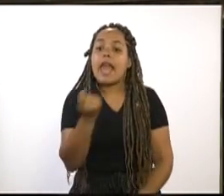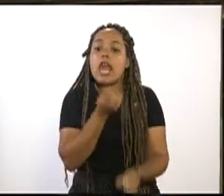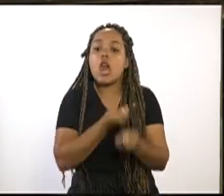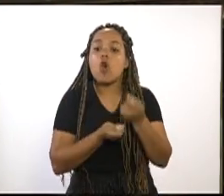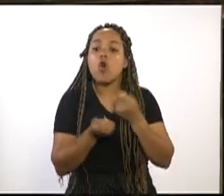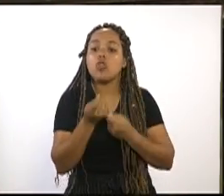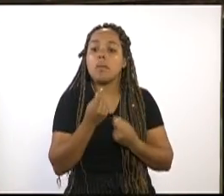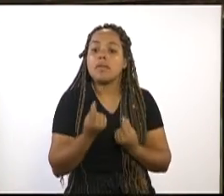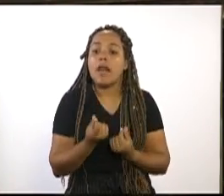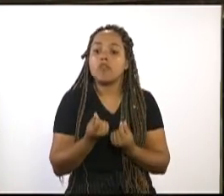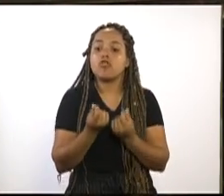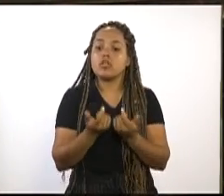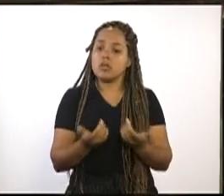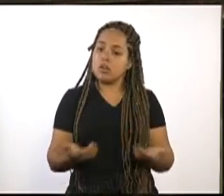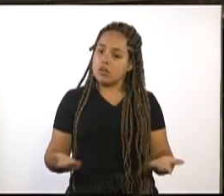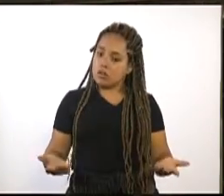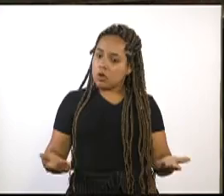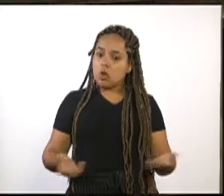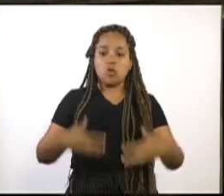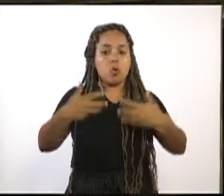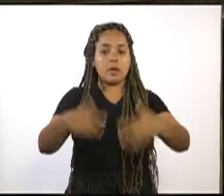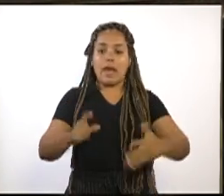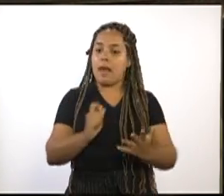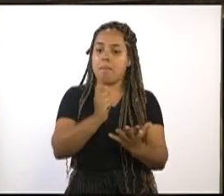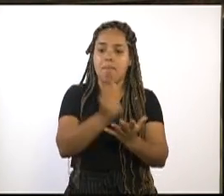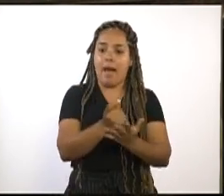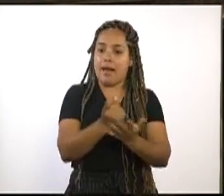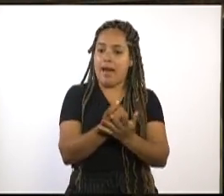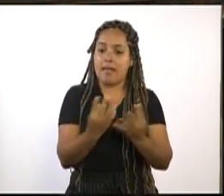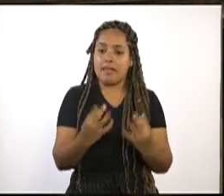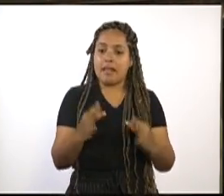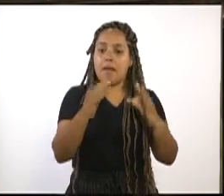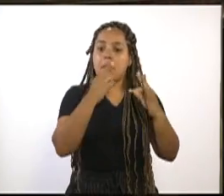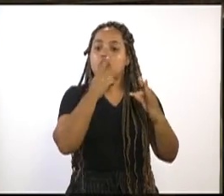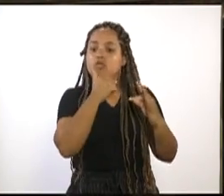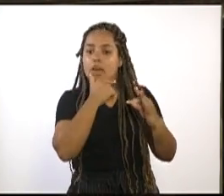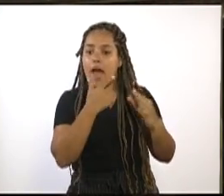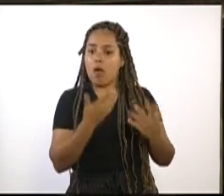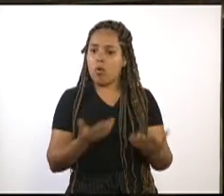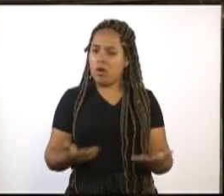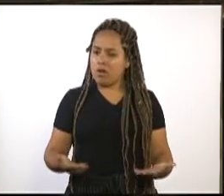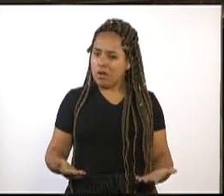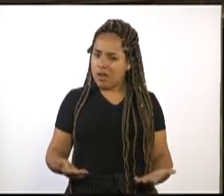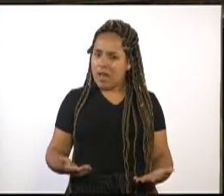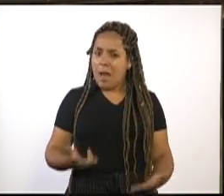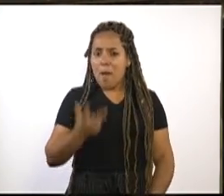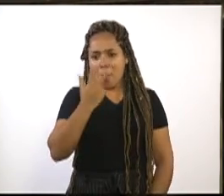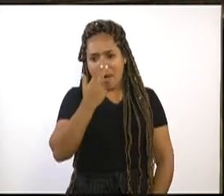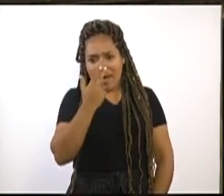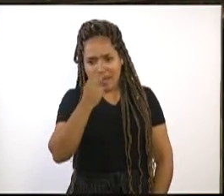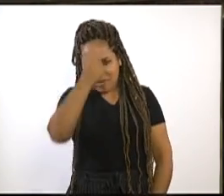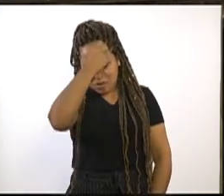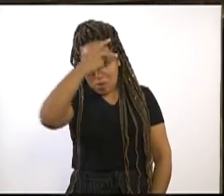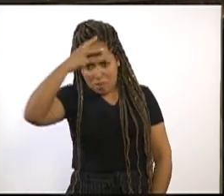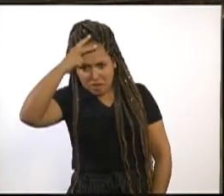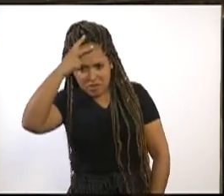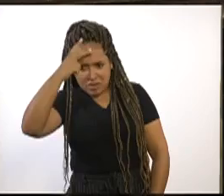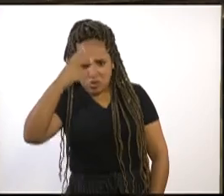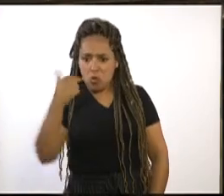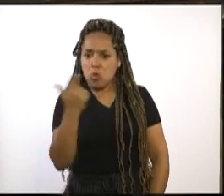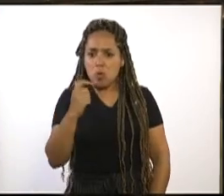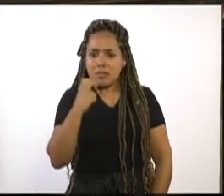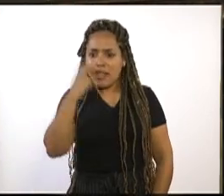de esgoto, de saneamento. Veja, parece que o prefeito não tem, ou escarnece do alto da